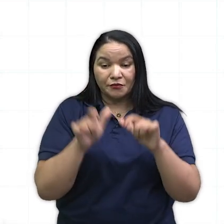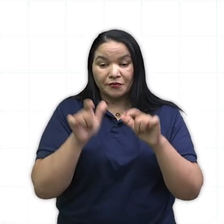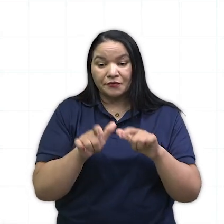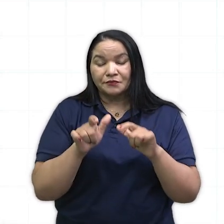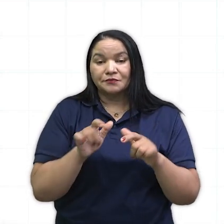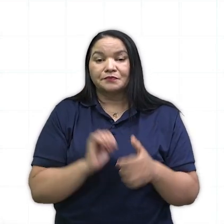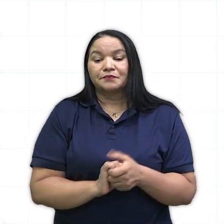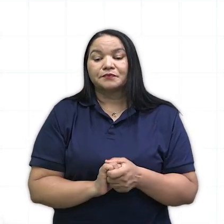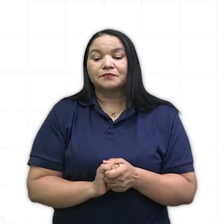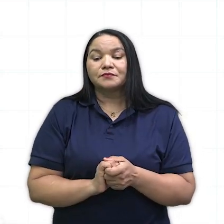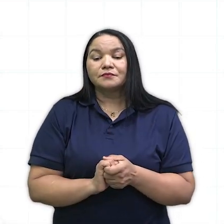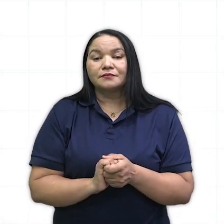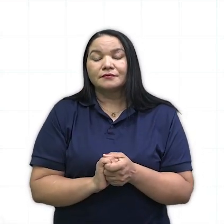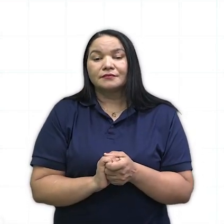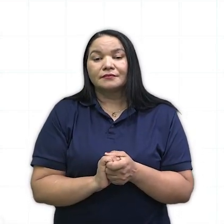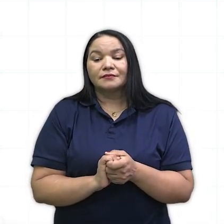regionalização